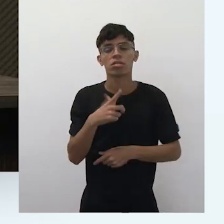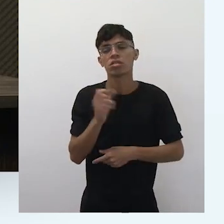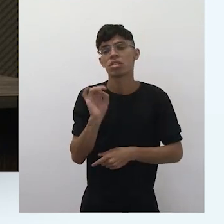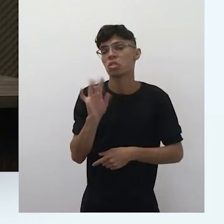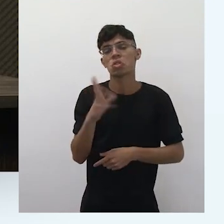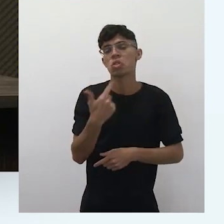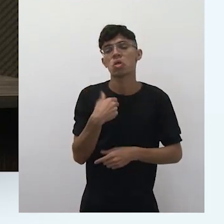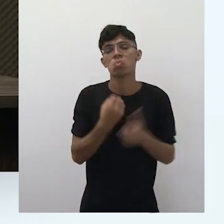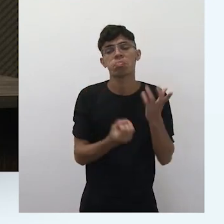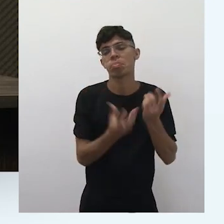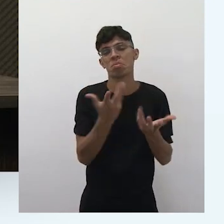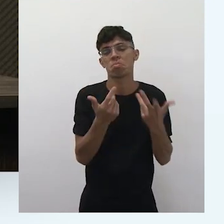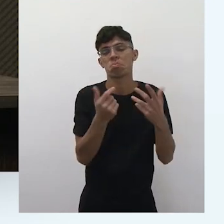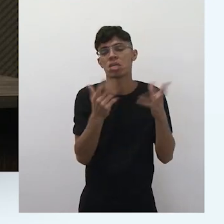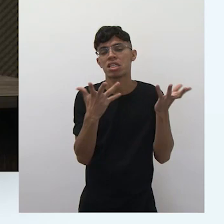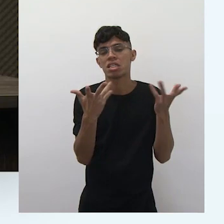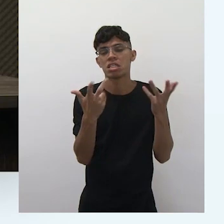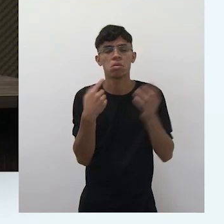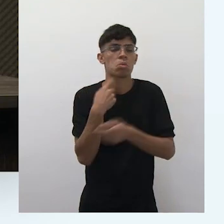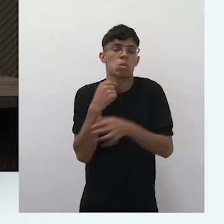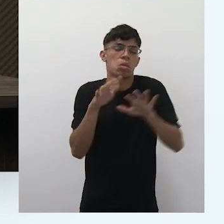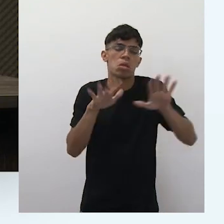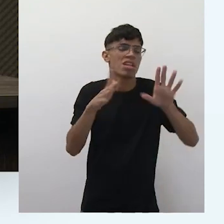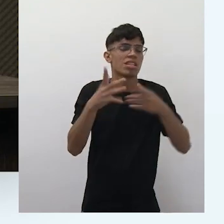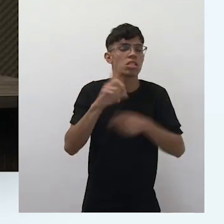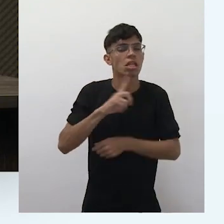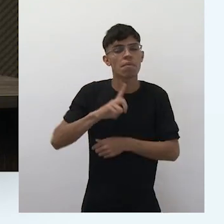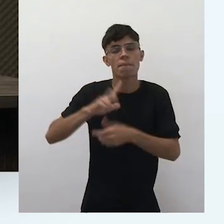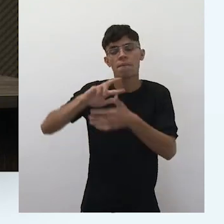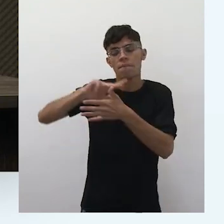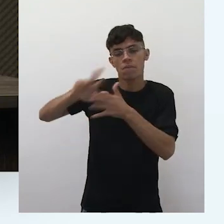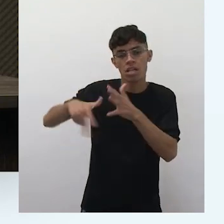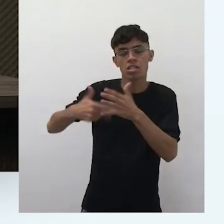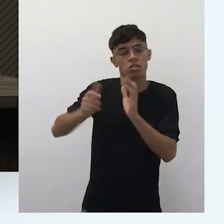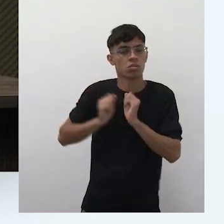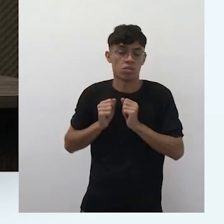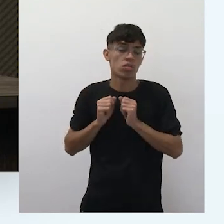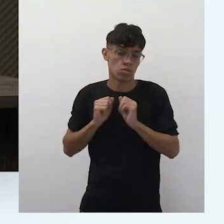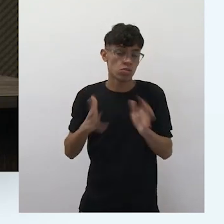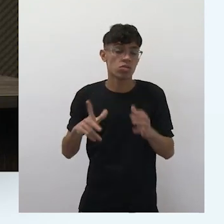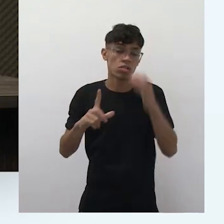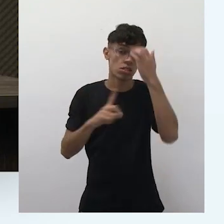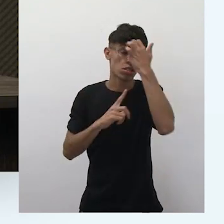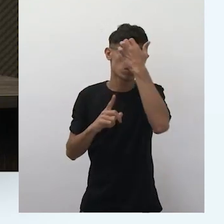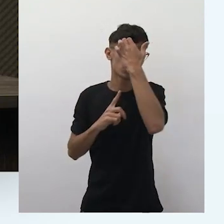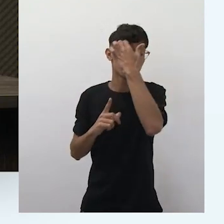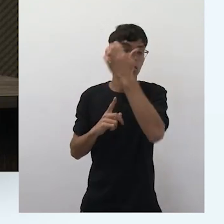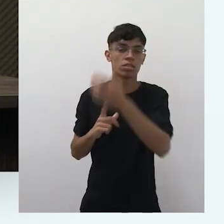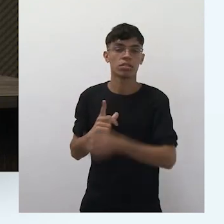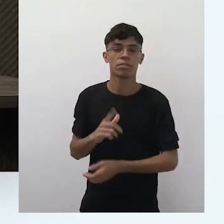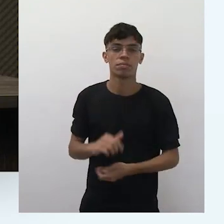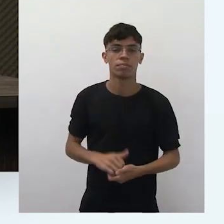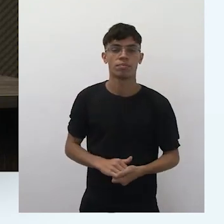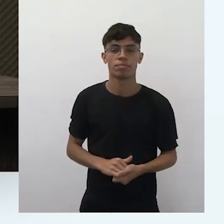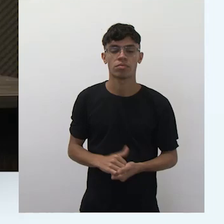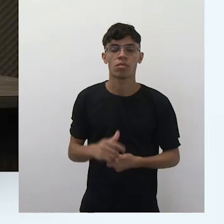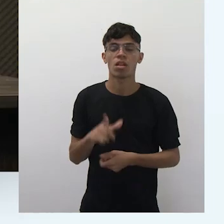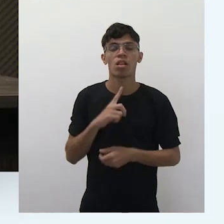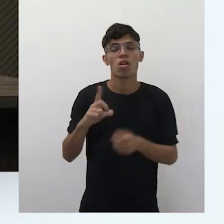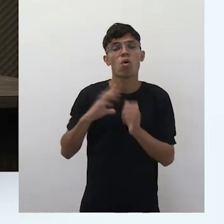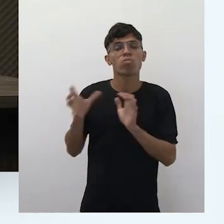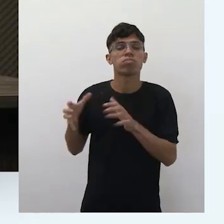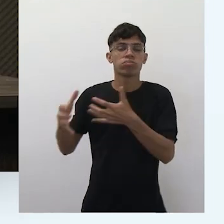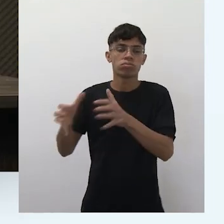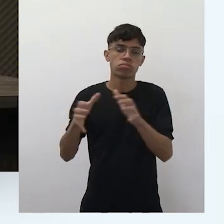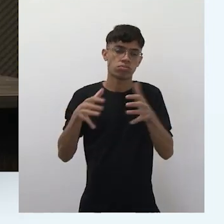aspecto negativo, exatamente, né? Ou seja, não é só isso, né? Nós temos iniciativas, né, de grupos